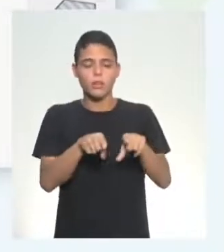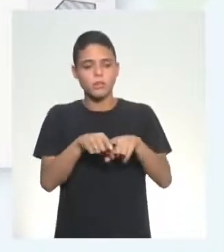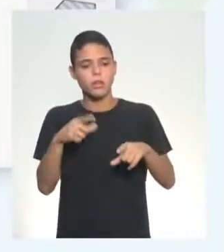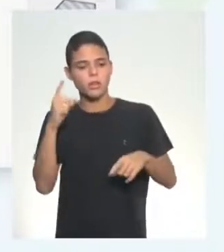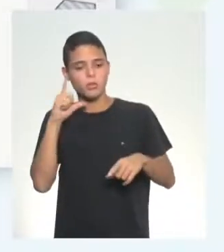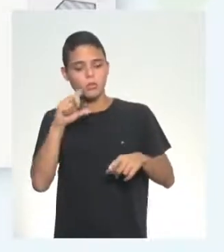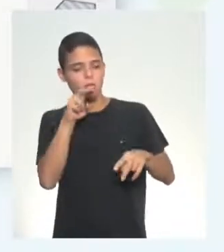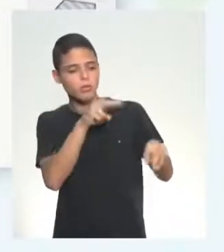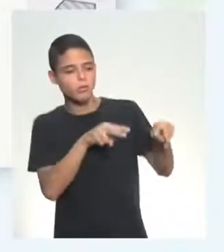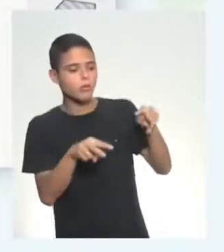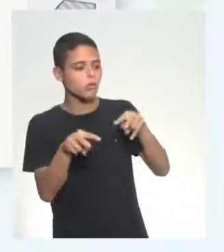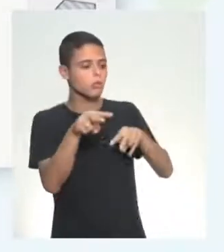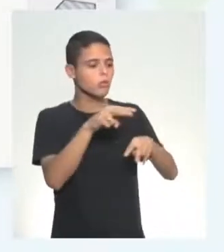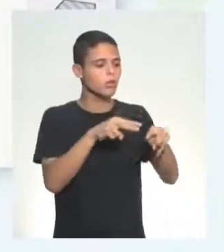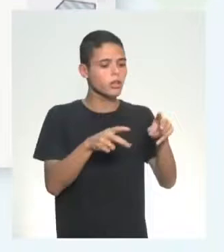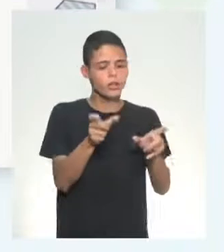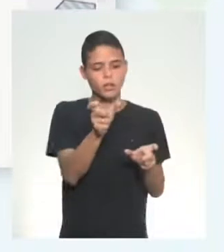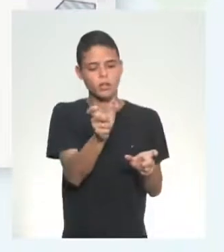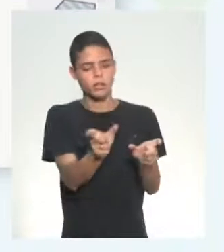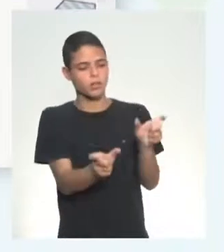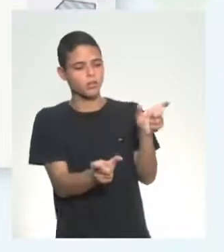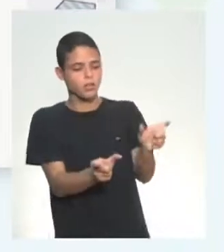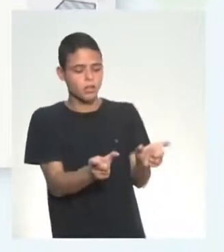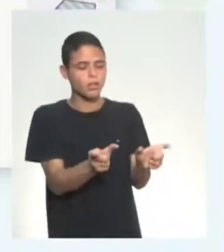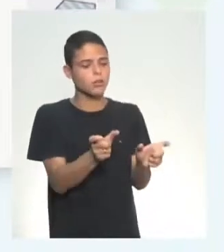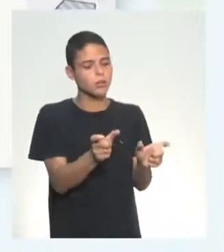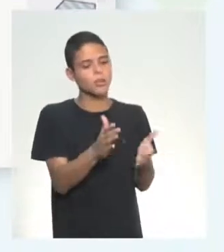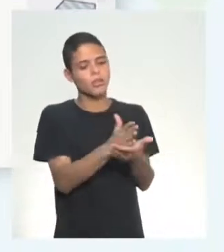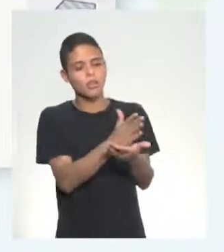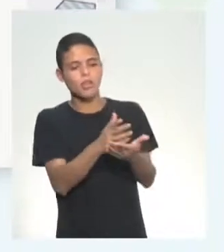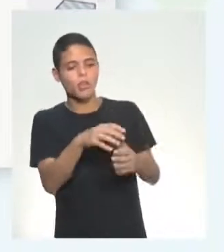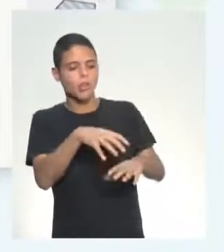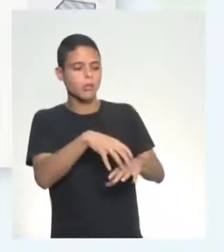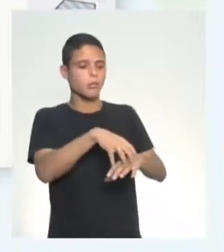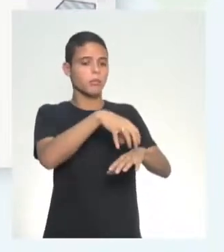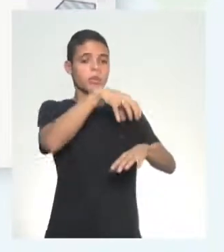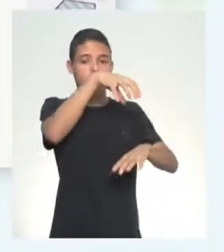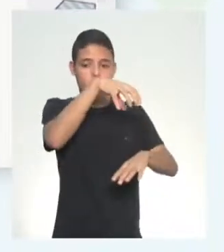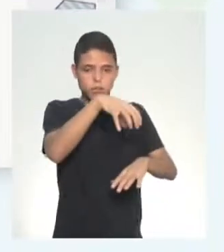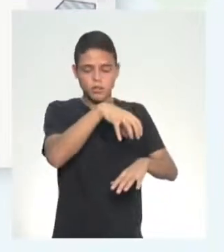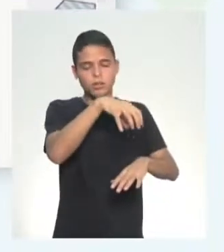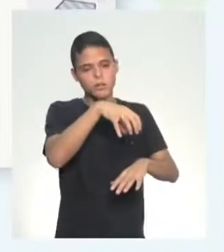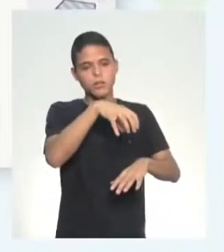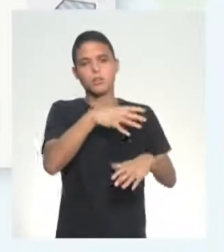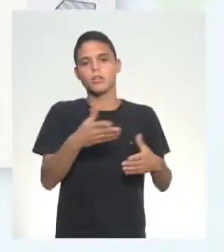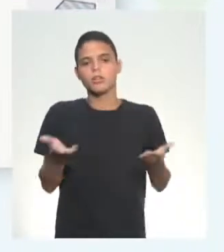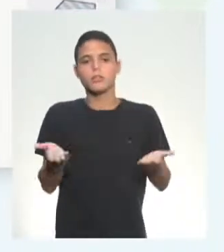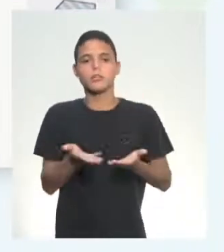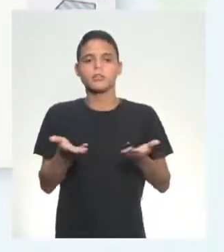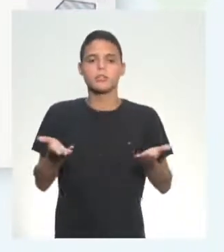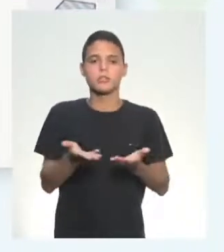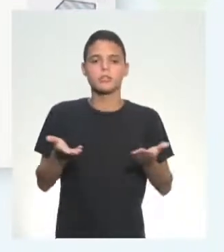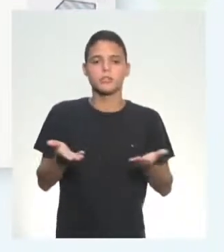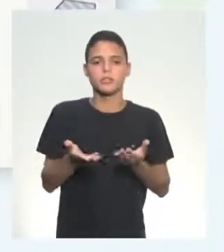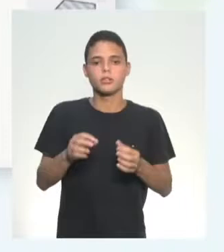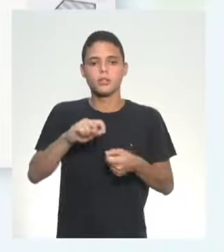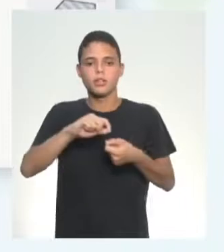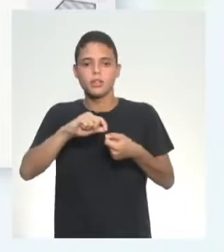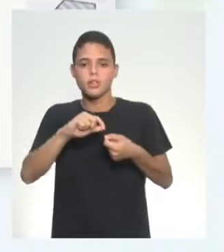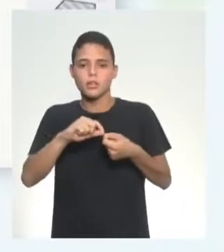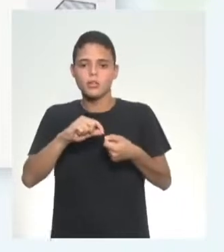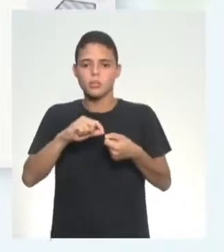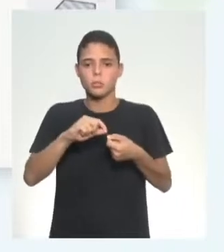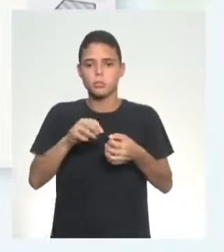orifício, porque eu a deixei um pouco mais alta, né? E agora eu vou fazer de novo um movimento de